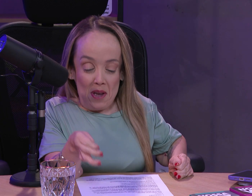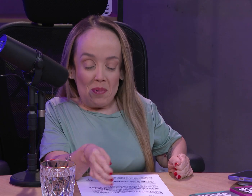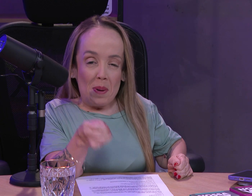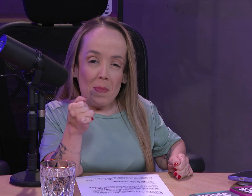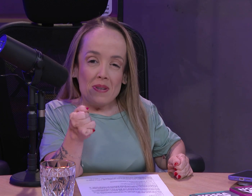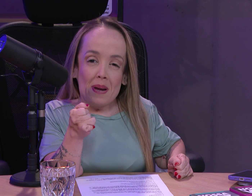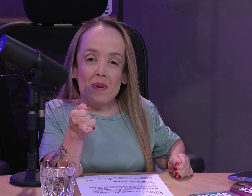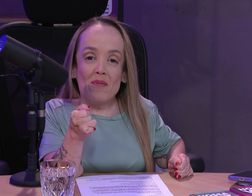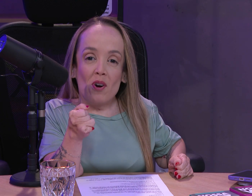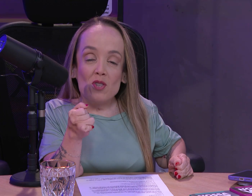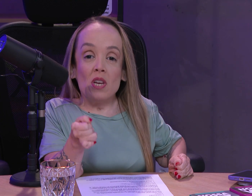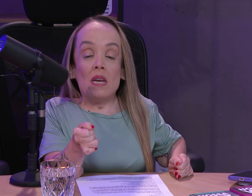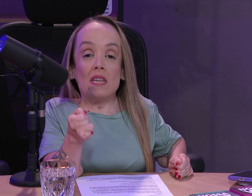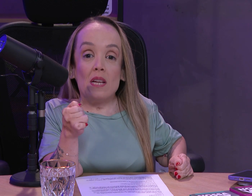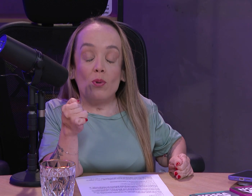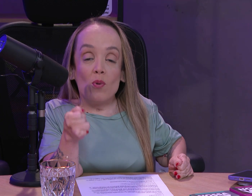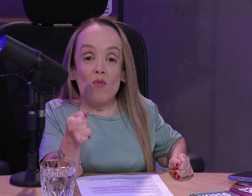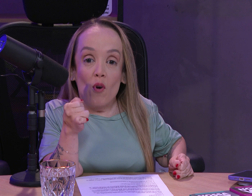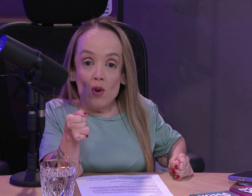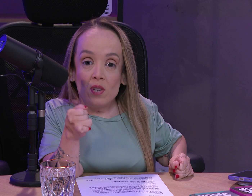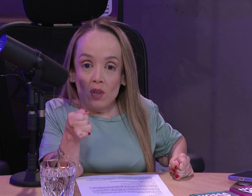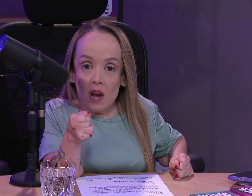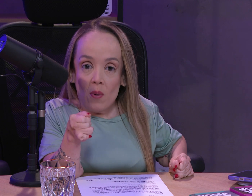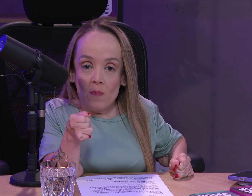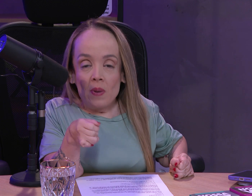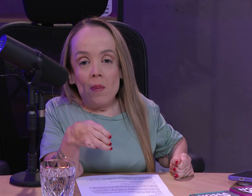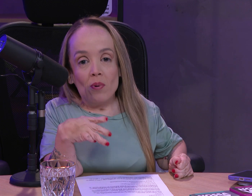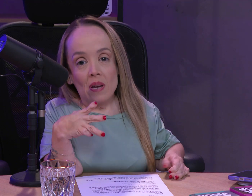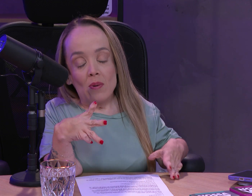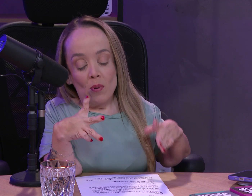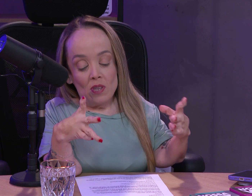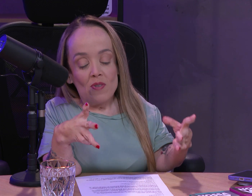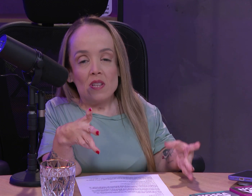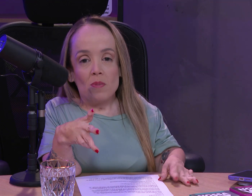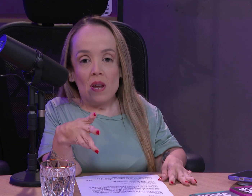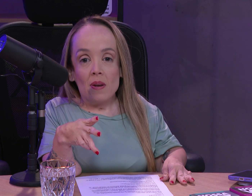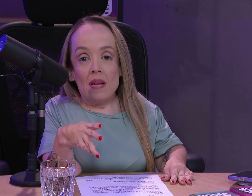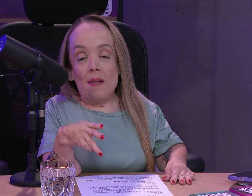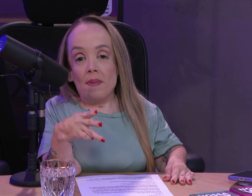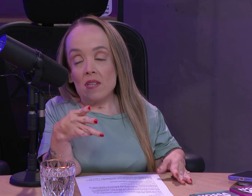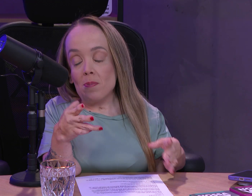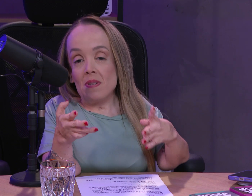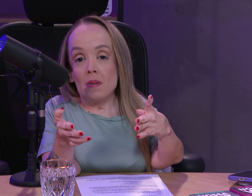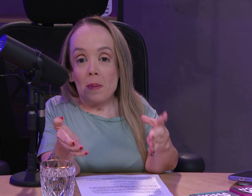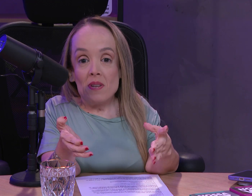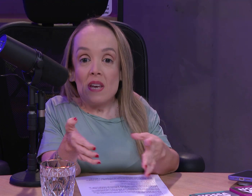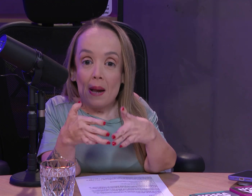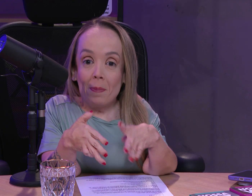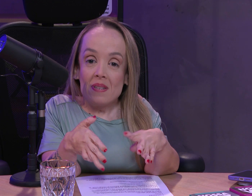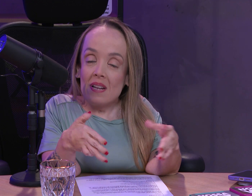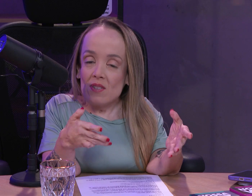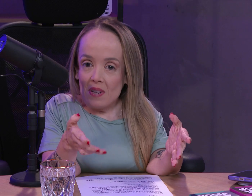ela. Porque pensa na mulher forte que luta com força total. Porque quando a gente fala de mulher, a gente precisa também